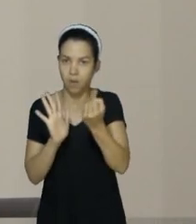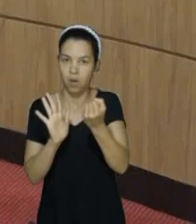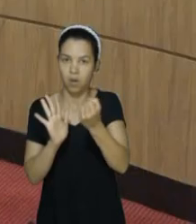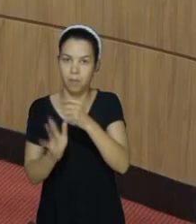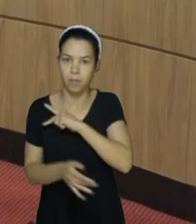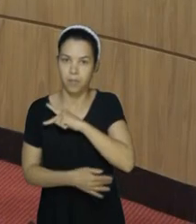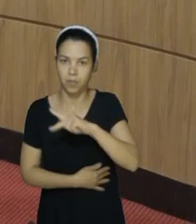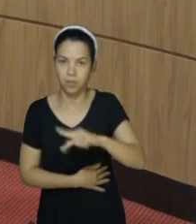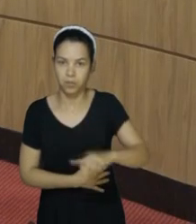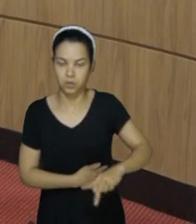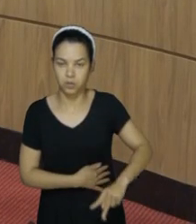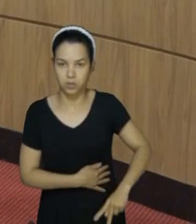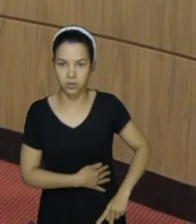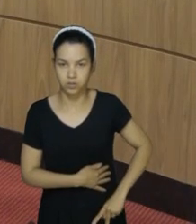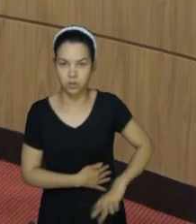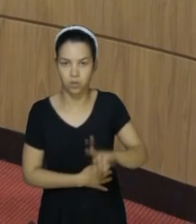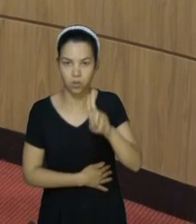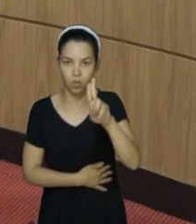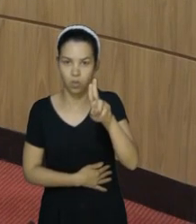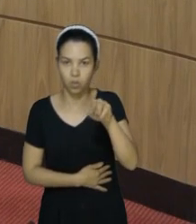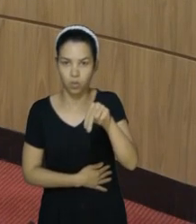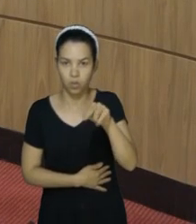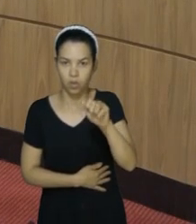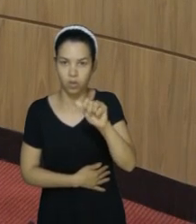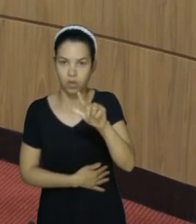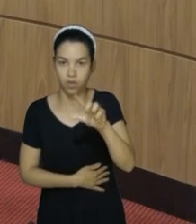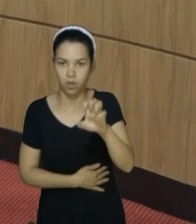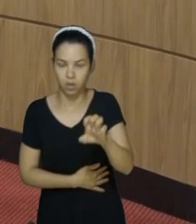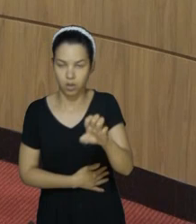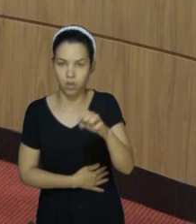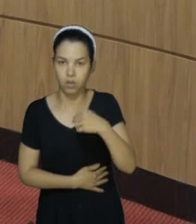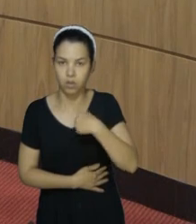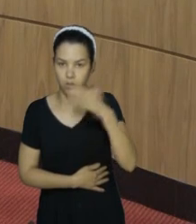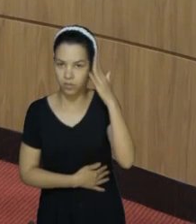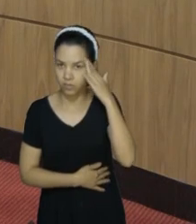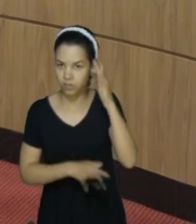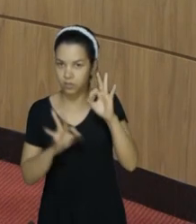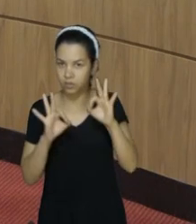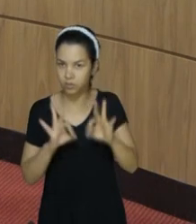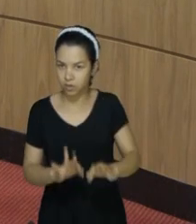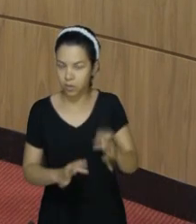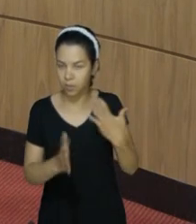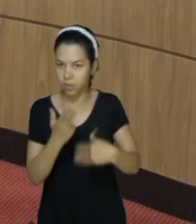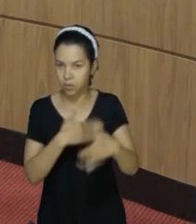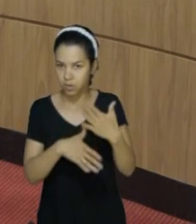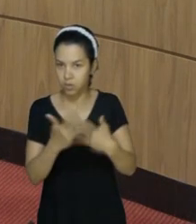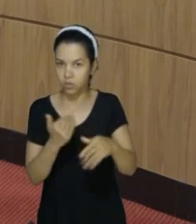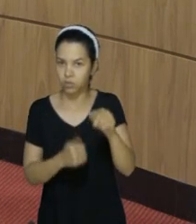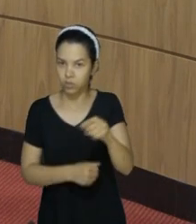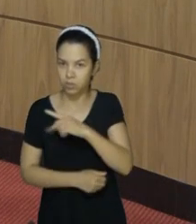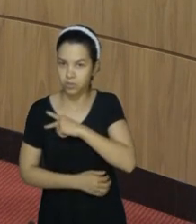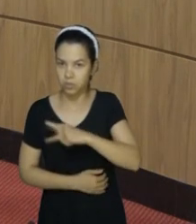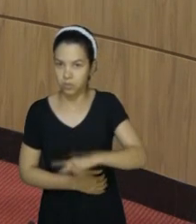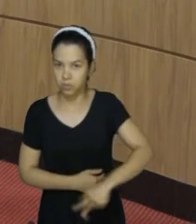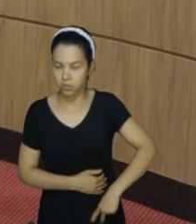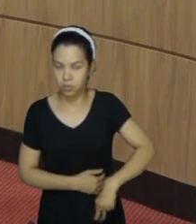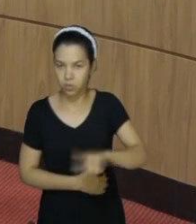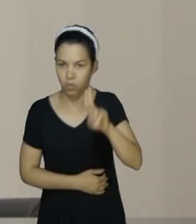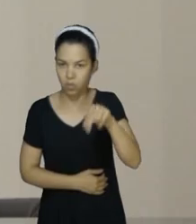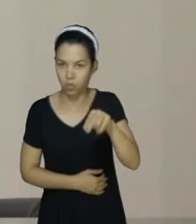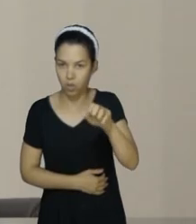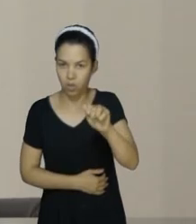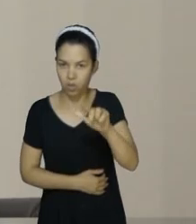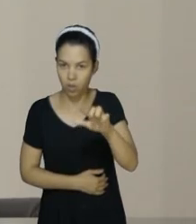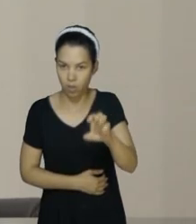presidência da UNALI. Eu tenho absoluta certeza que, quando você esteve presidindo a UNALI, você representou